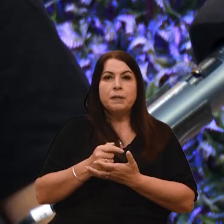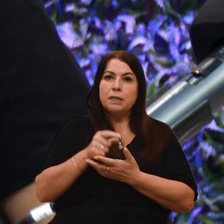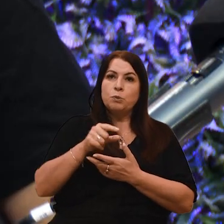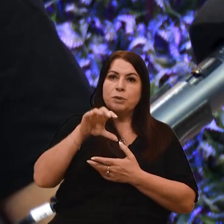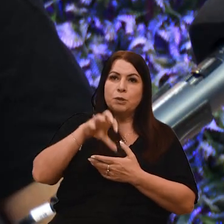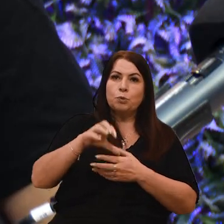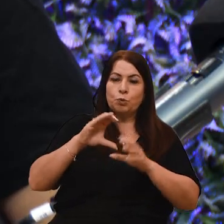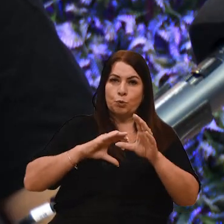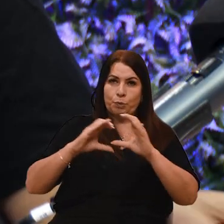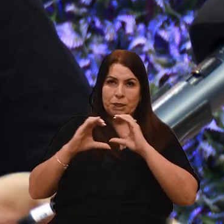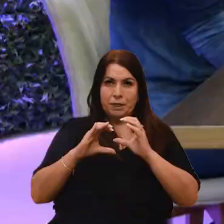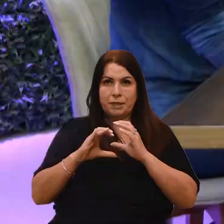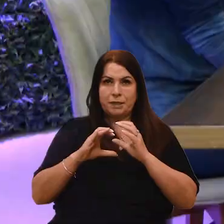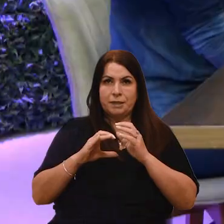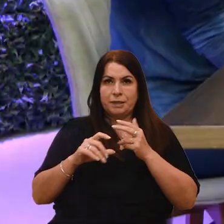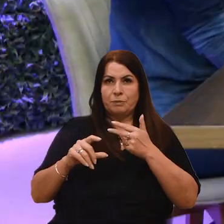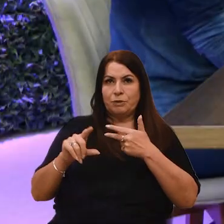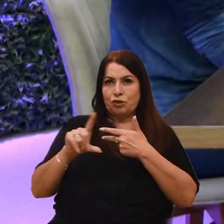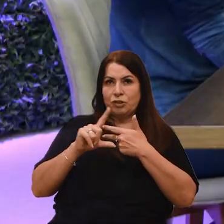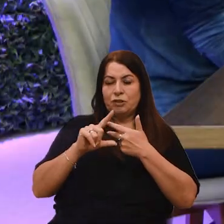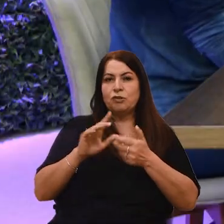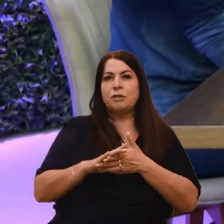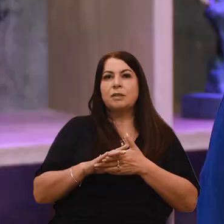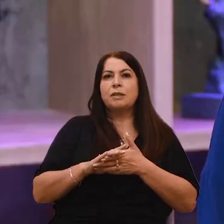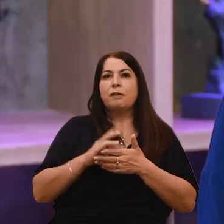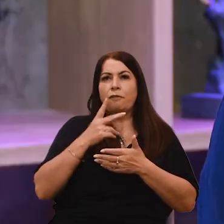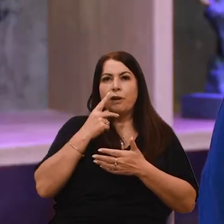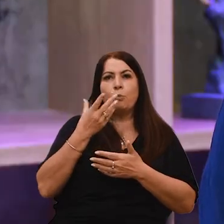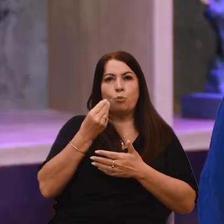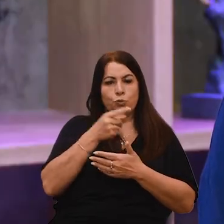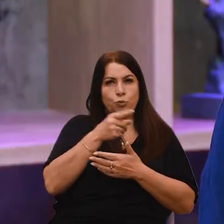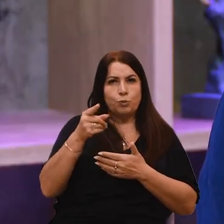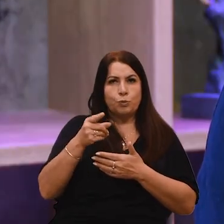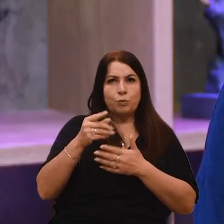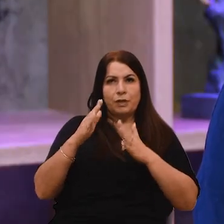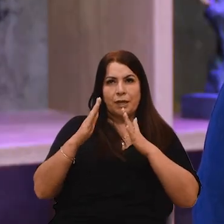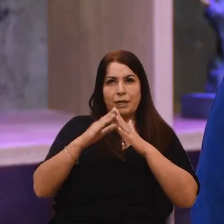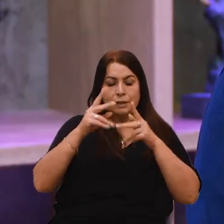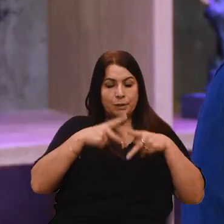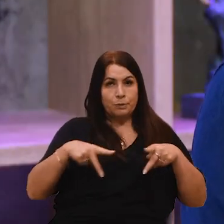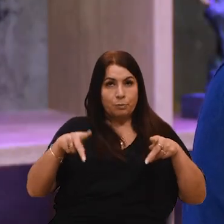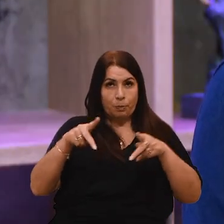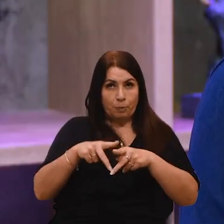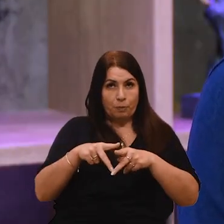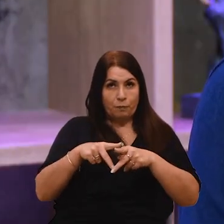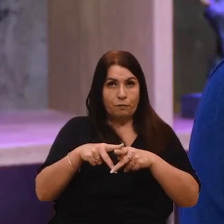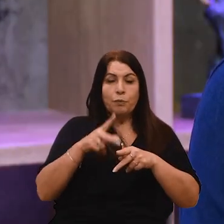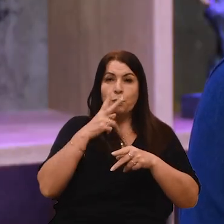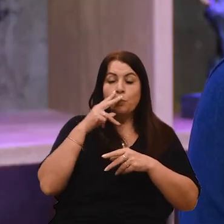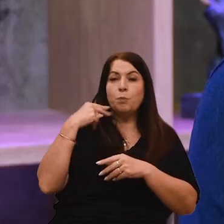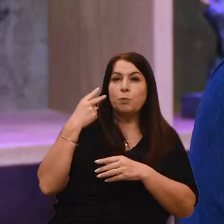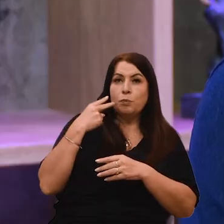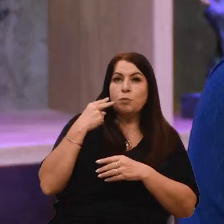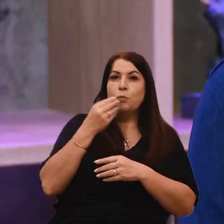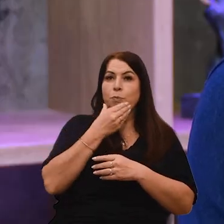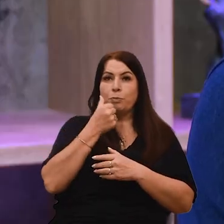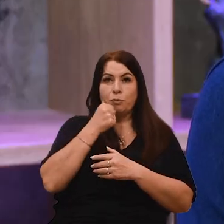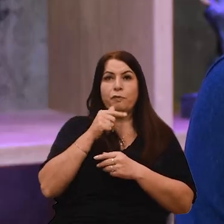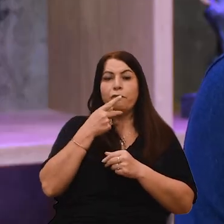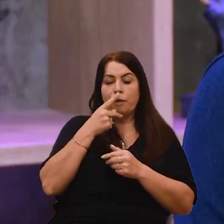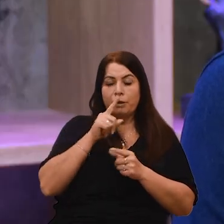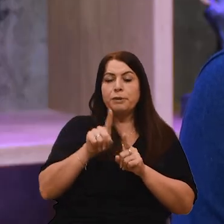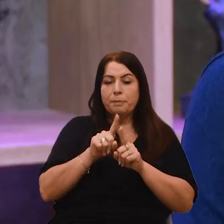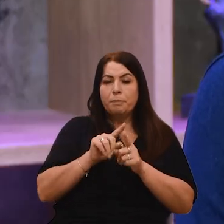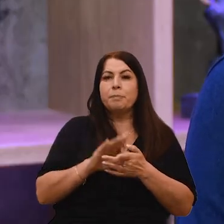setor da comunicação do Legislativo, a gente bate muito na tecla da Casa do Povo. Assim como os vereadores e vereadoras também